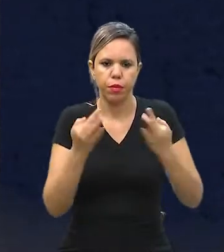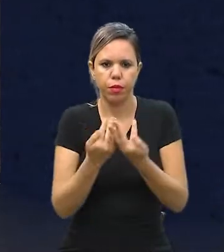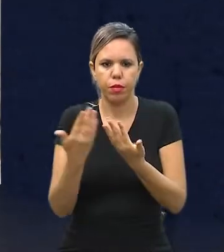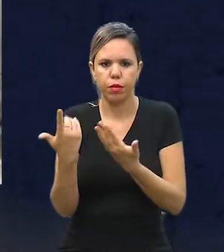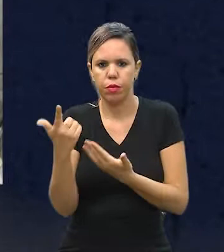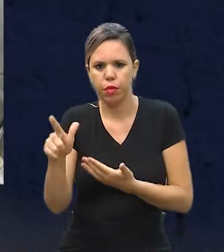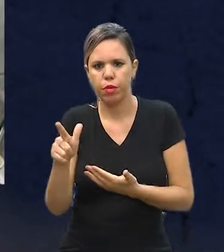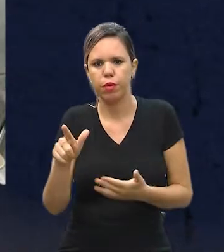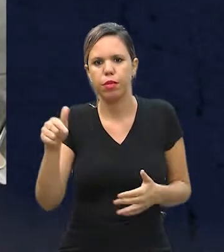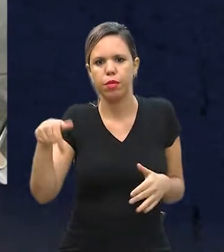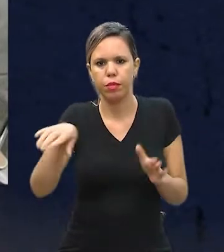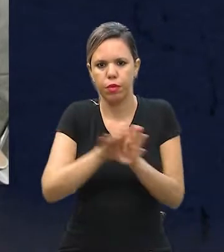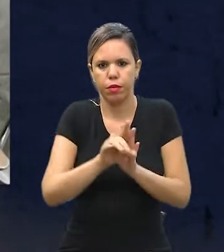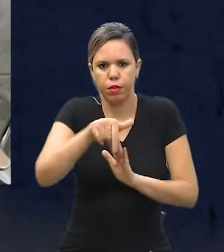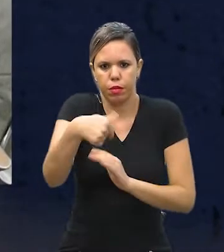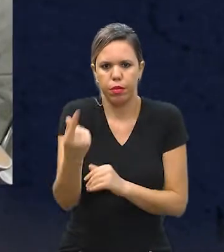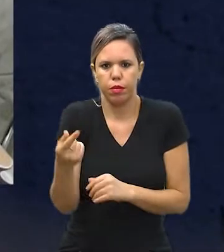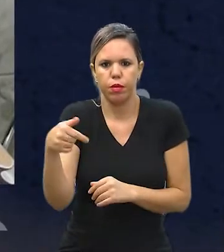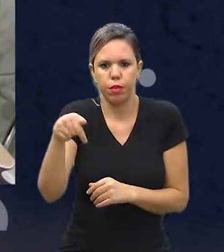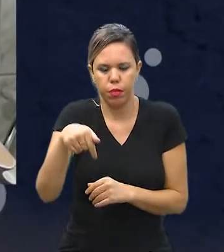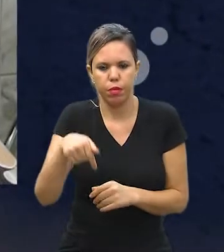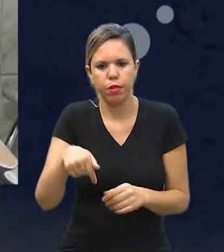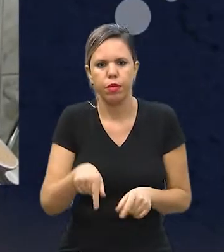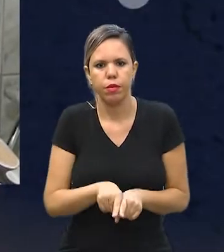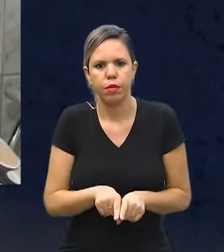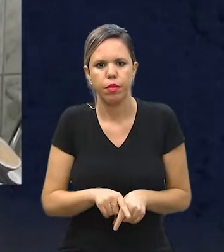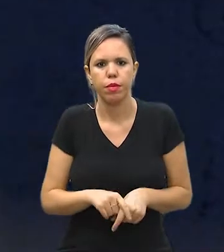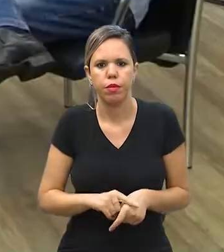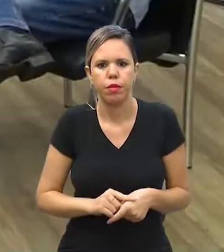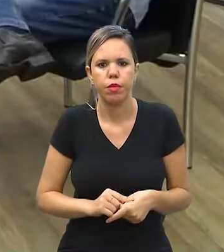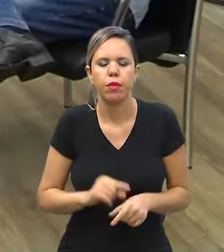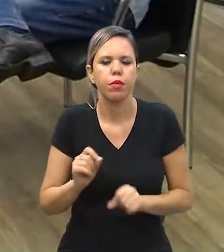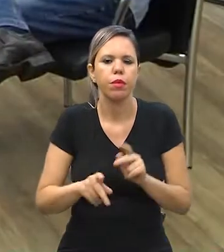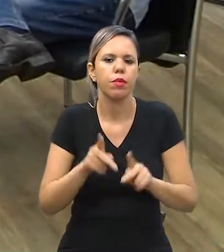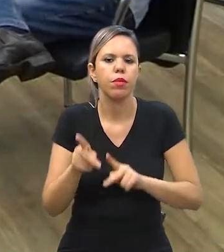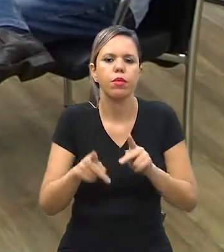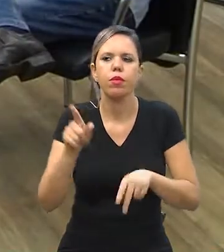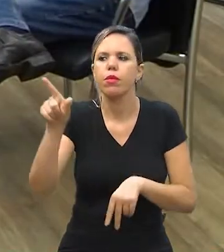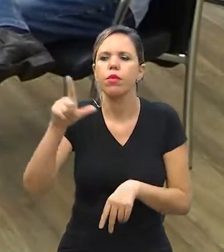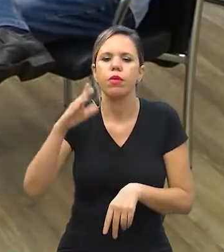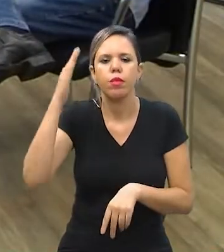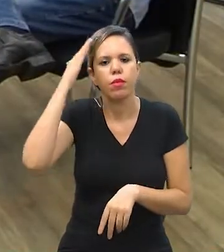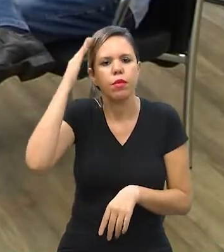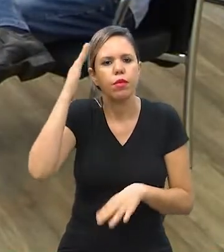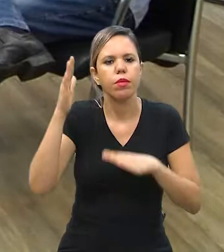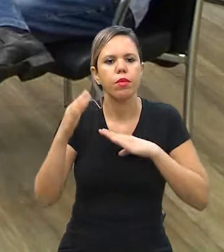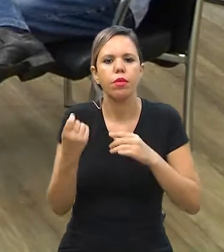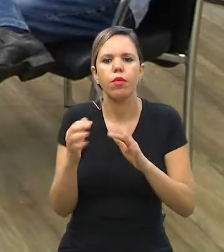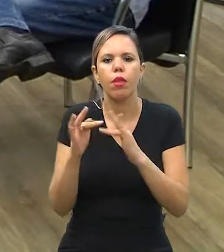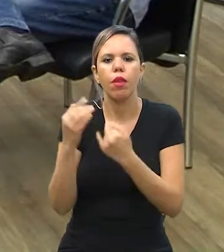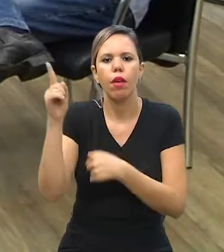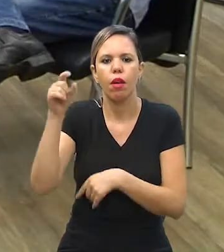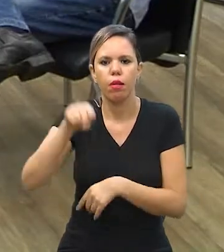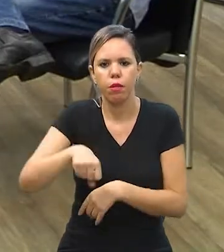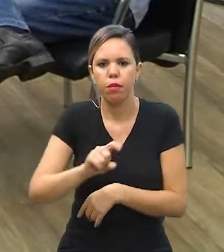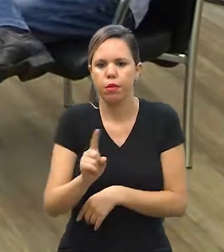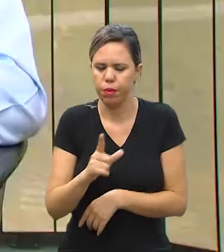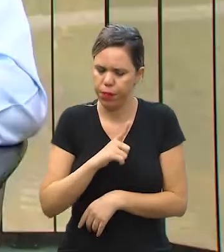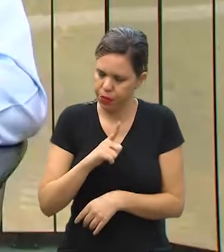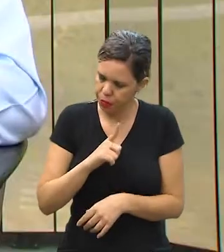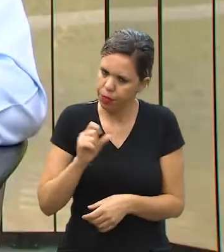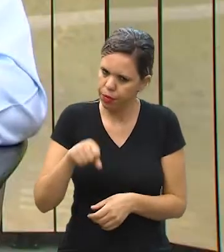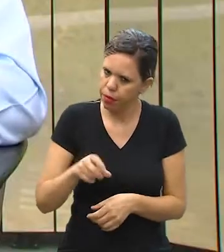aqui, que vieram depois da gente também. Então, e ficou alguém lá em Cianorte, no Paraná? Tem algum parente lá ainda ou não?